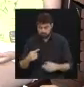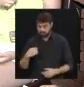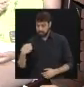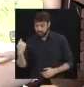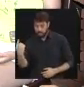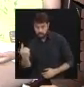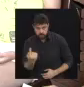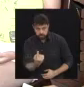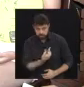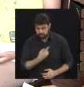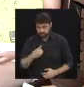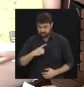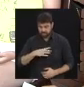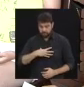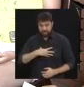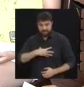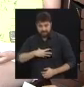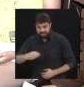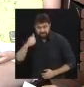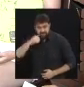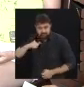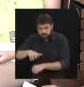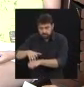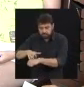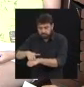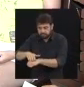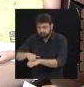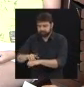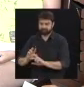natural. Mas no caso da Amanda, não.